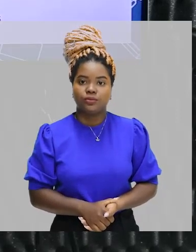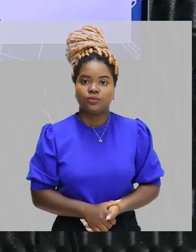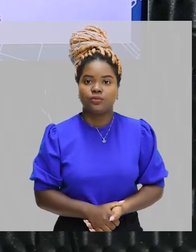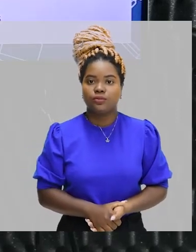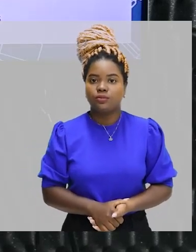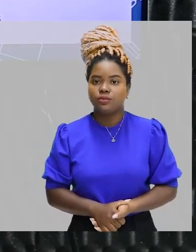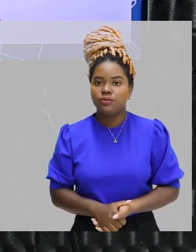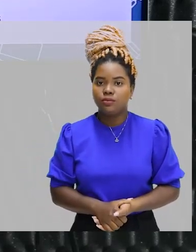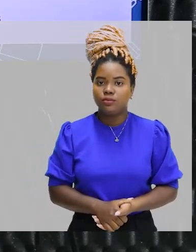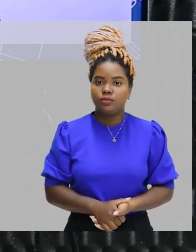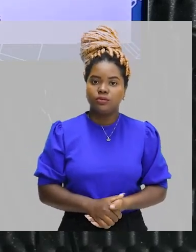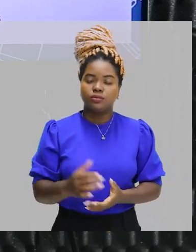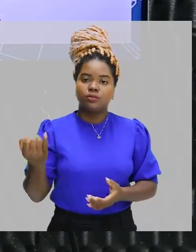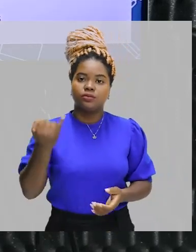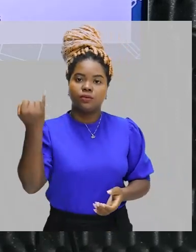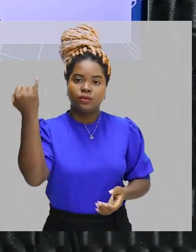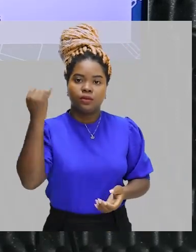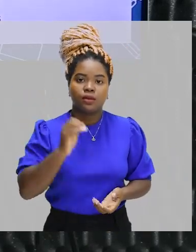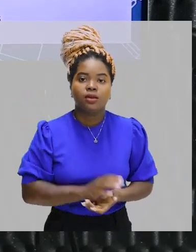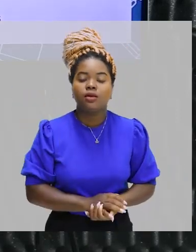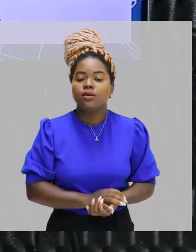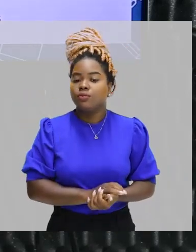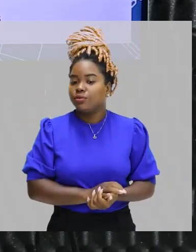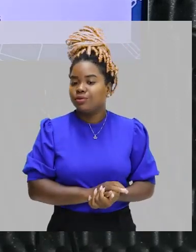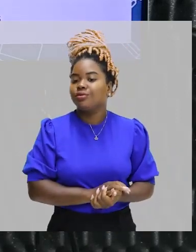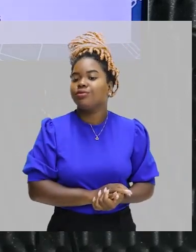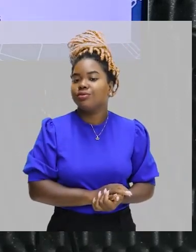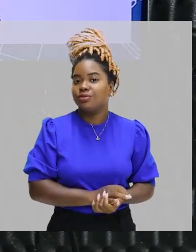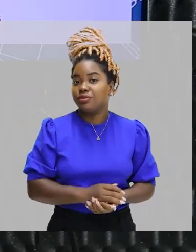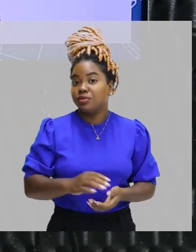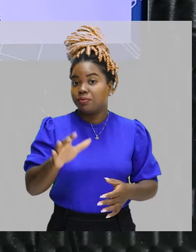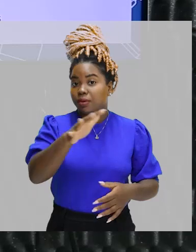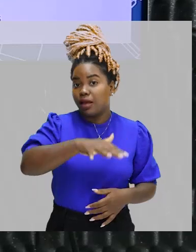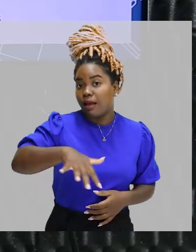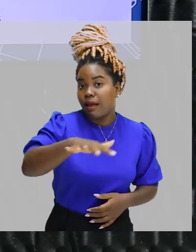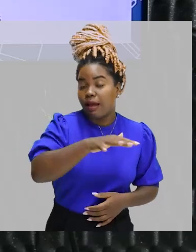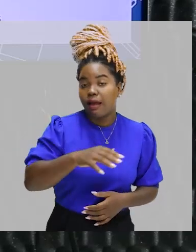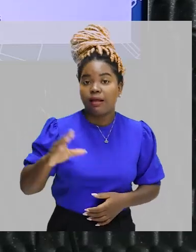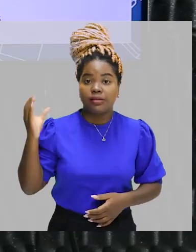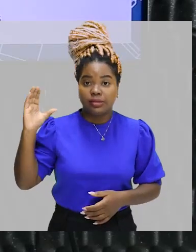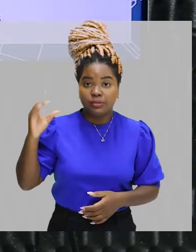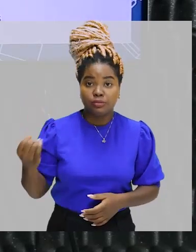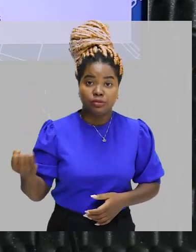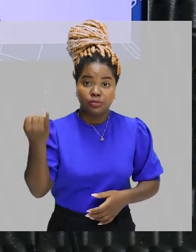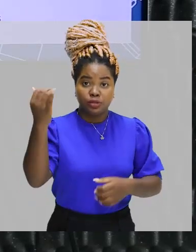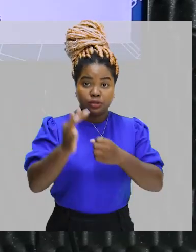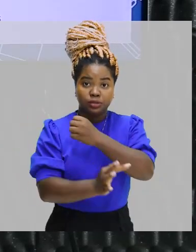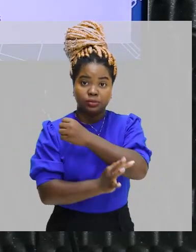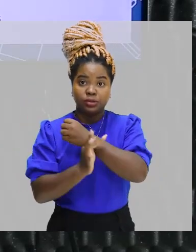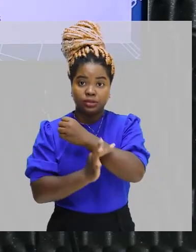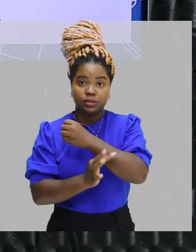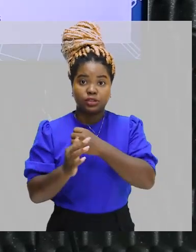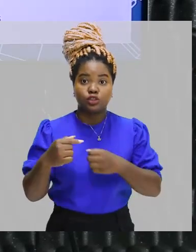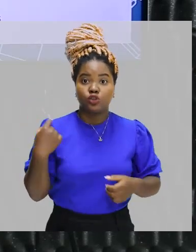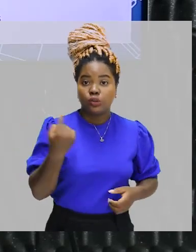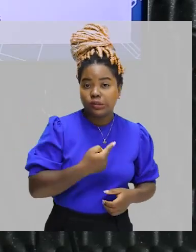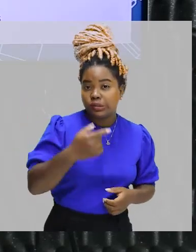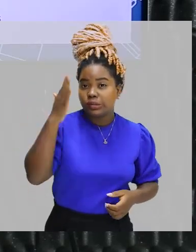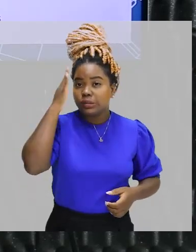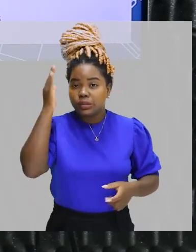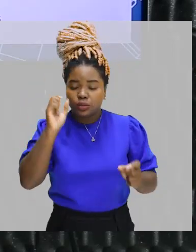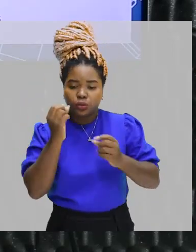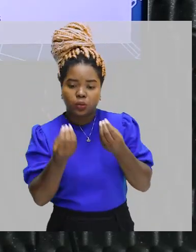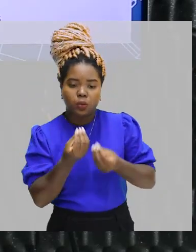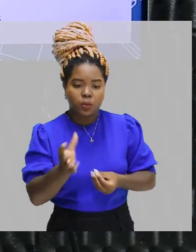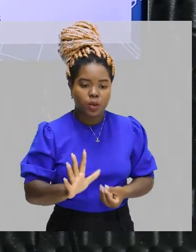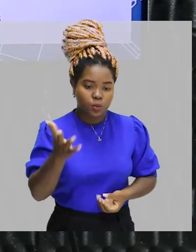certo? Importantíssimo para o mundo da ciência, certo? Muito importante para a física a gente entender como é que funcionam